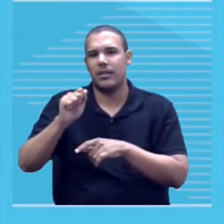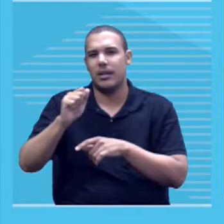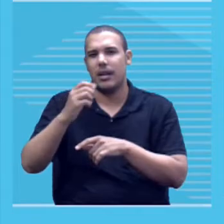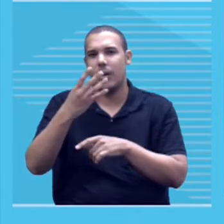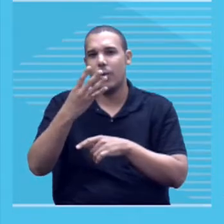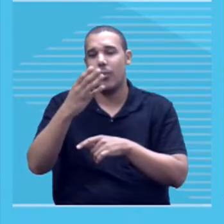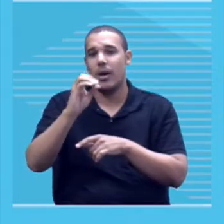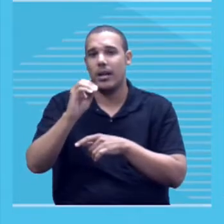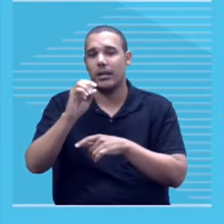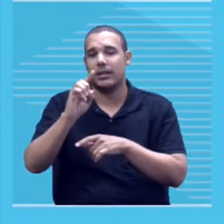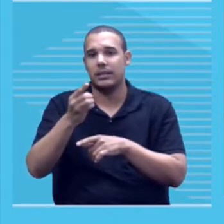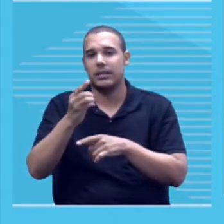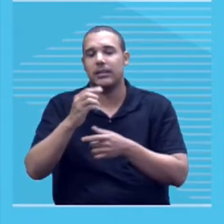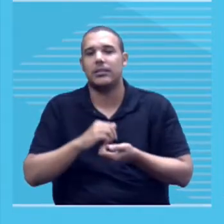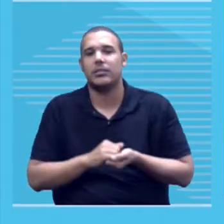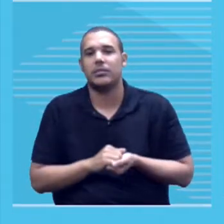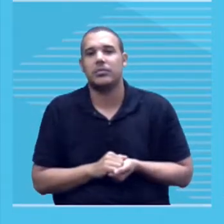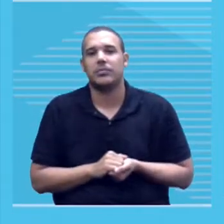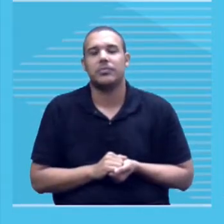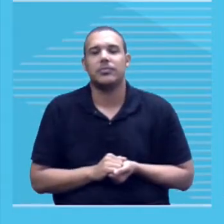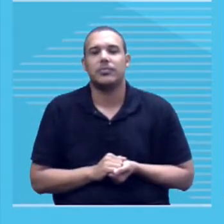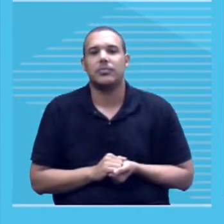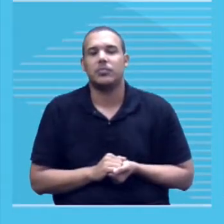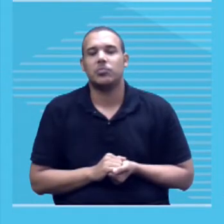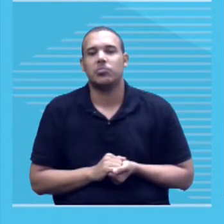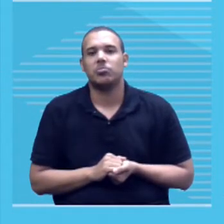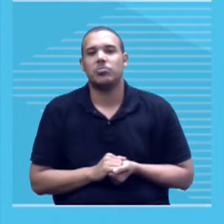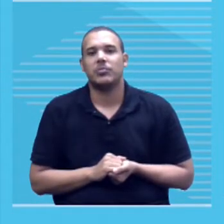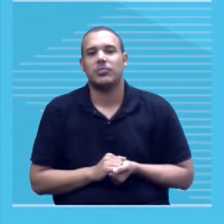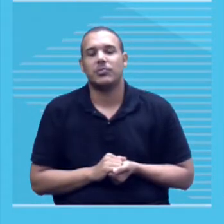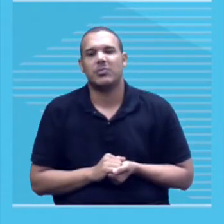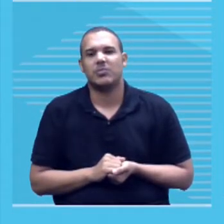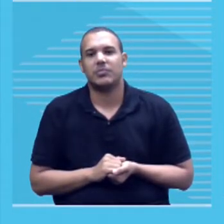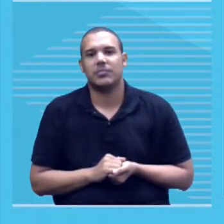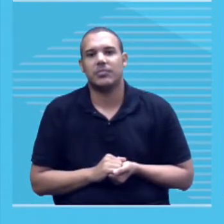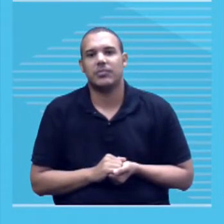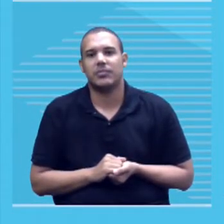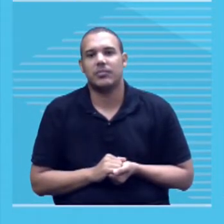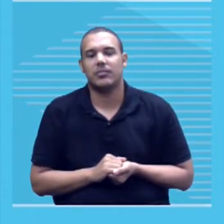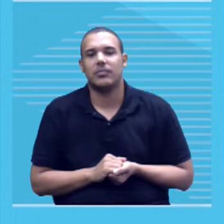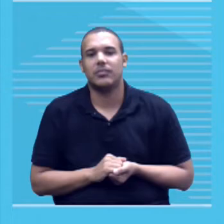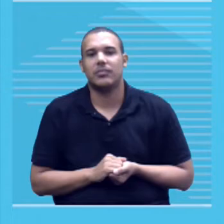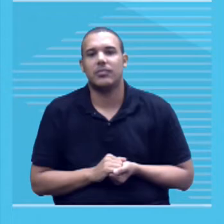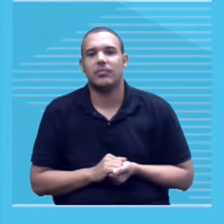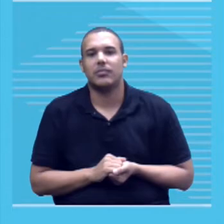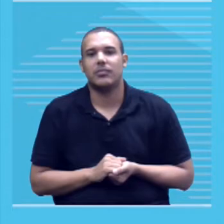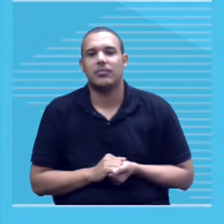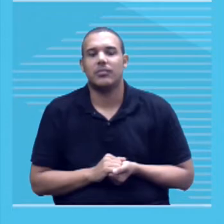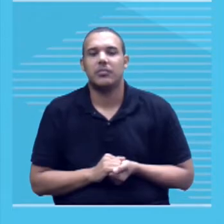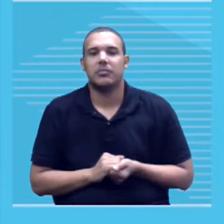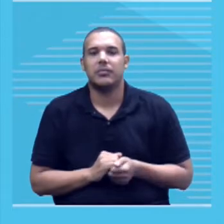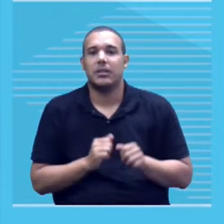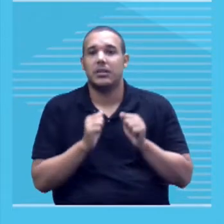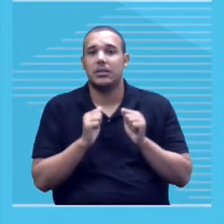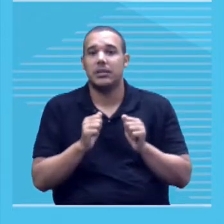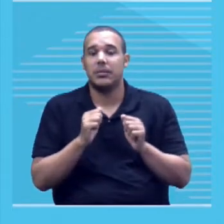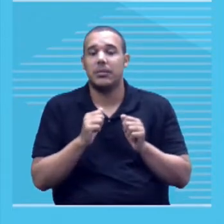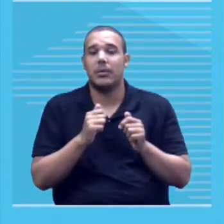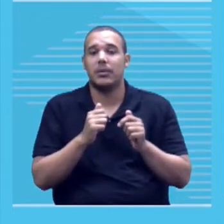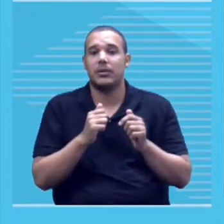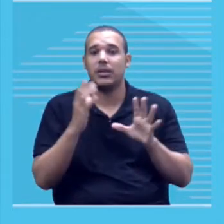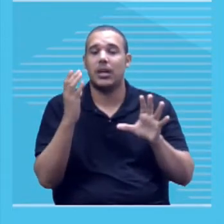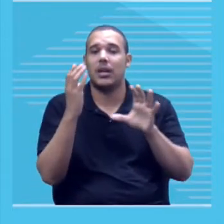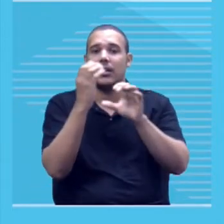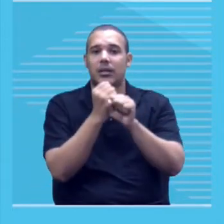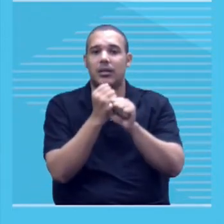40 centavos, tá bom? Então, você teria uma tarifa de 40 centavos, não era? Era, 40. Então, você pode fazer as contas agora. Quem